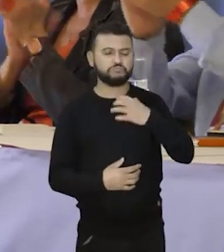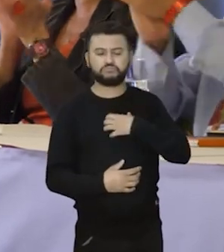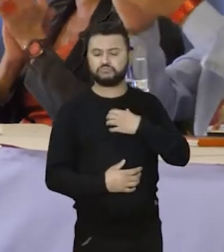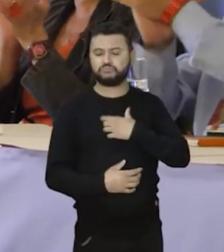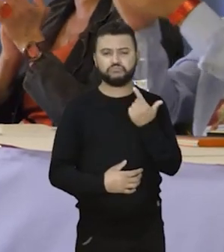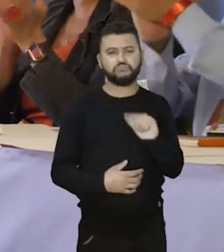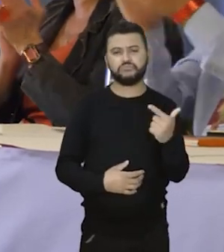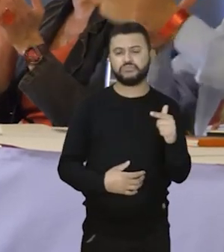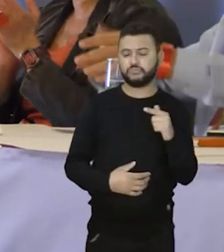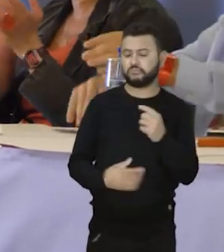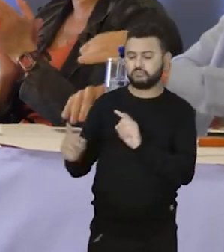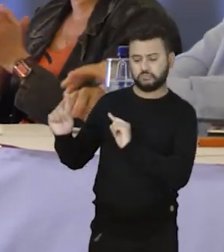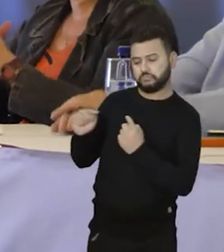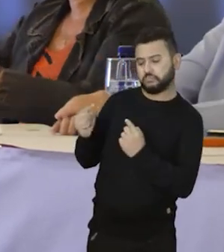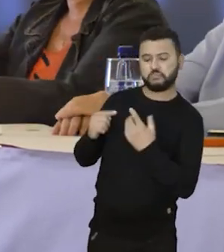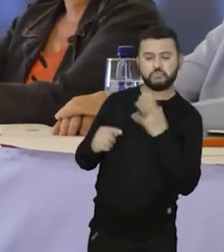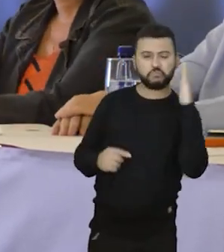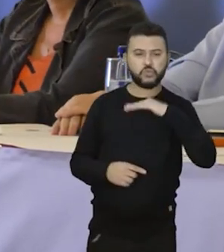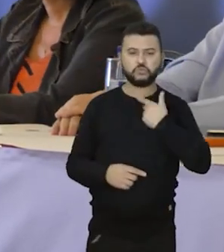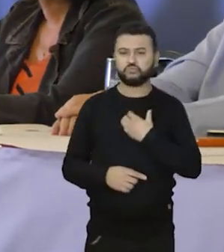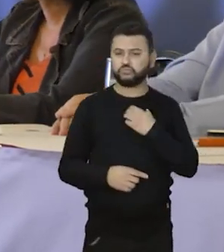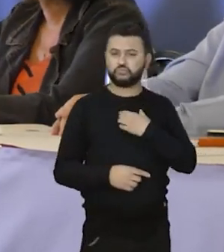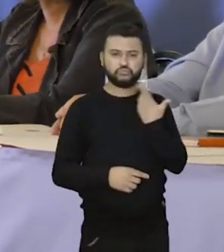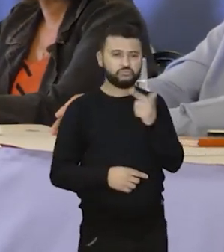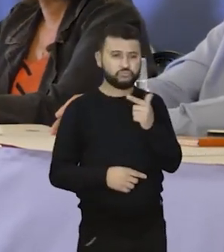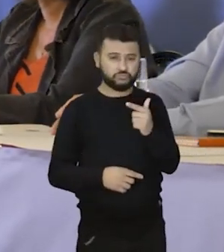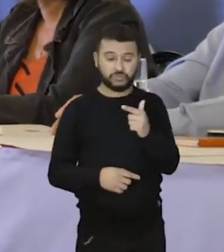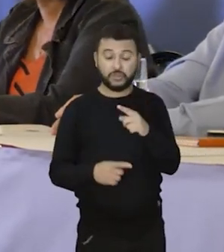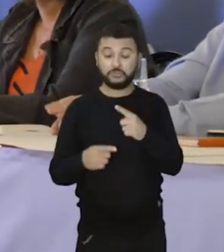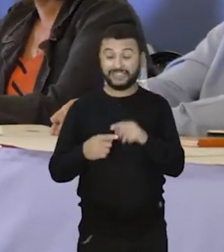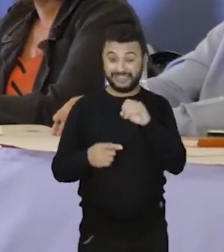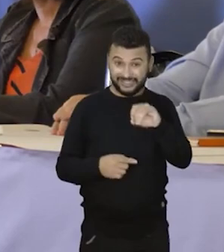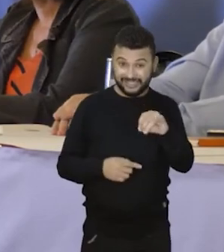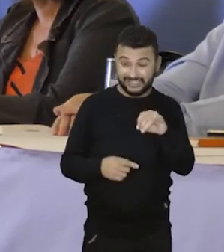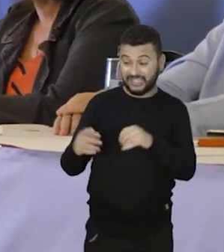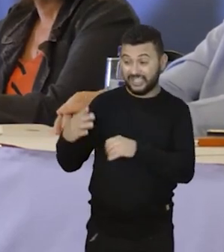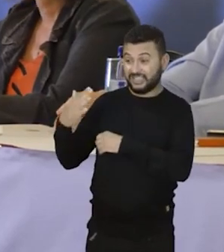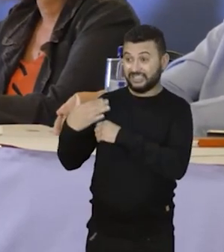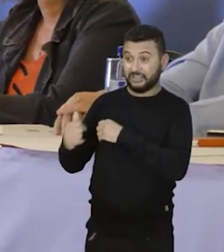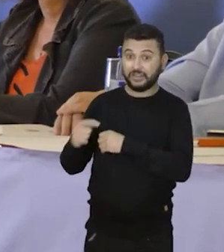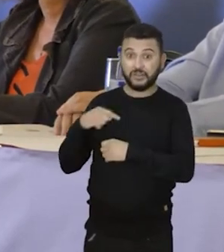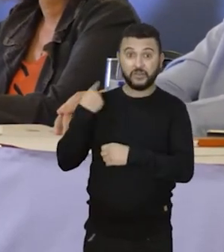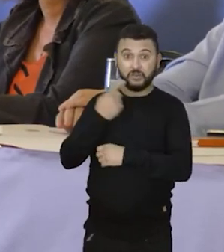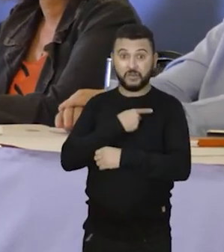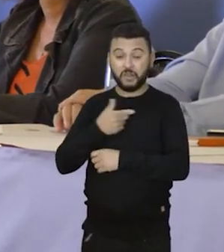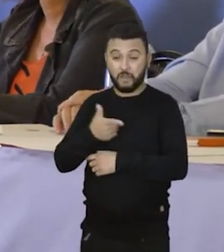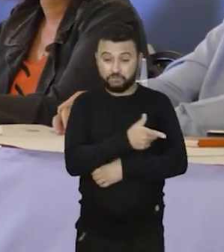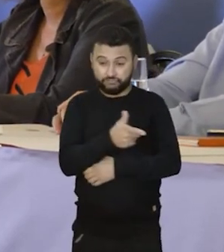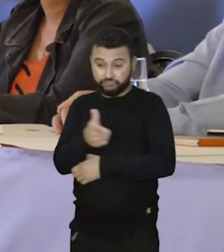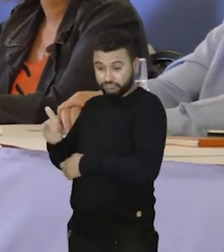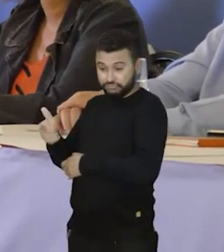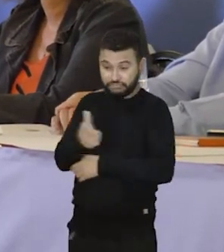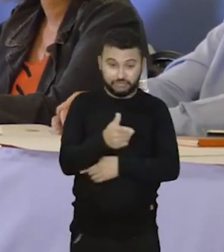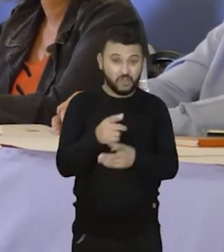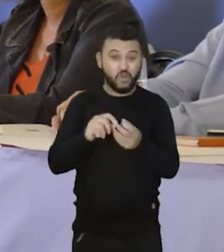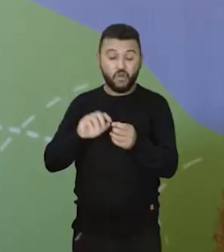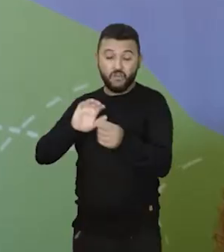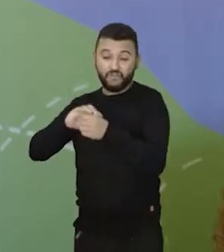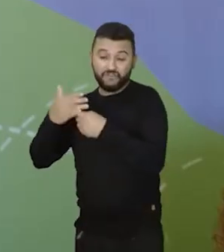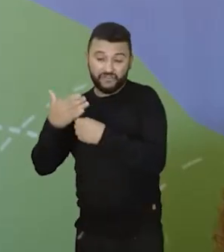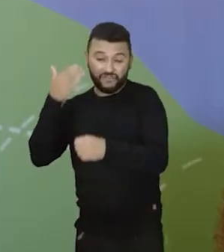nós ficaremos ofendidos e nos chamaste de nazista de Neo fascista de terrorista